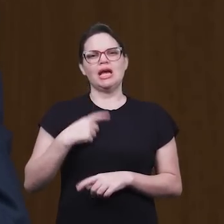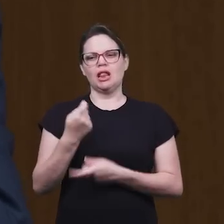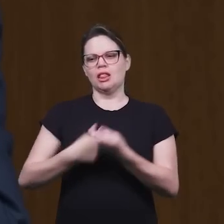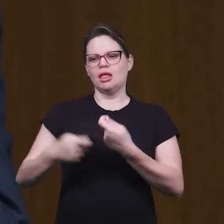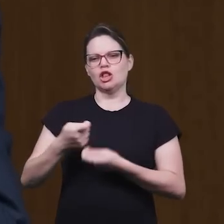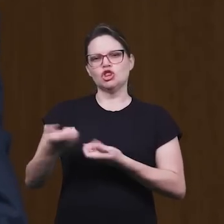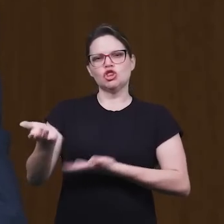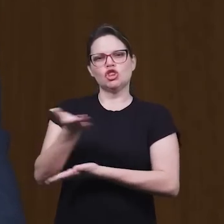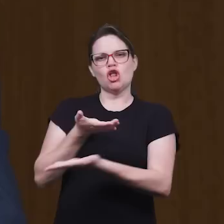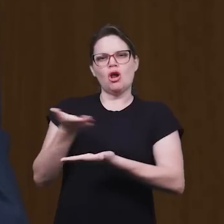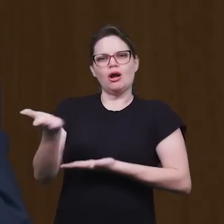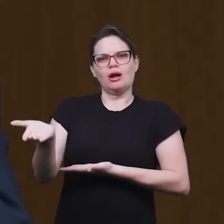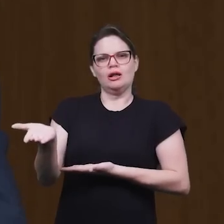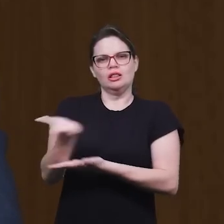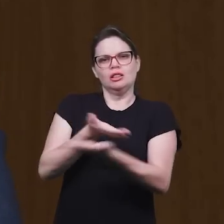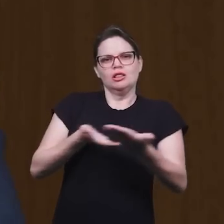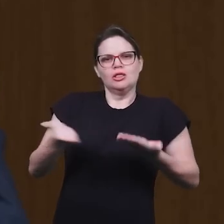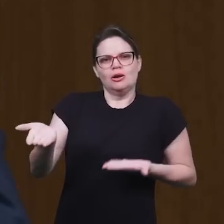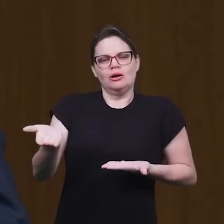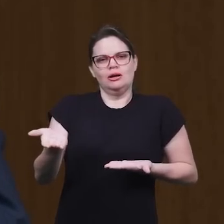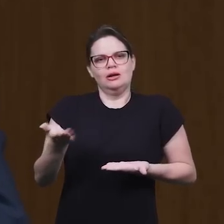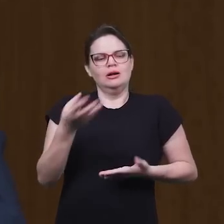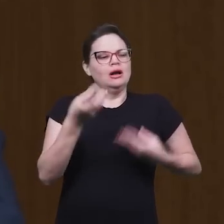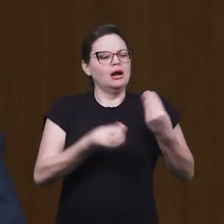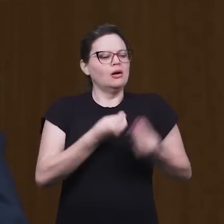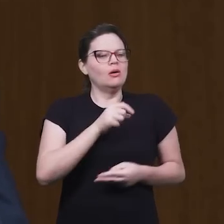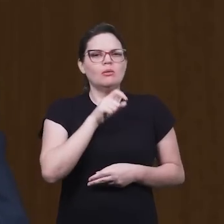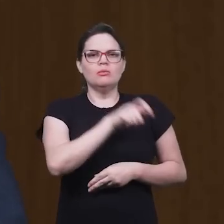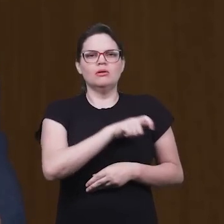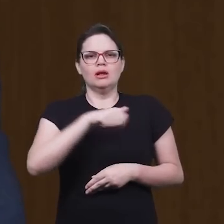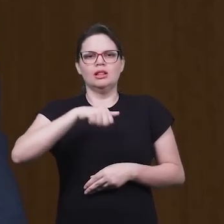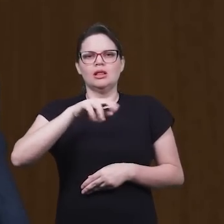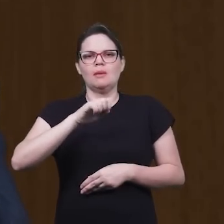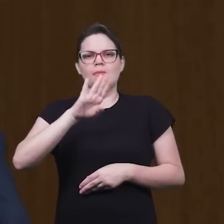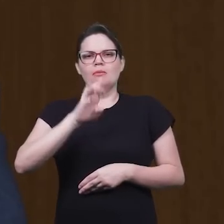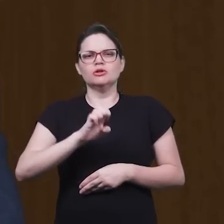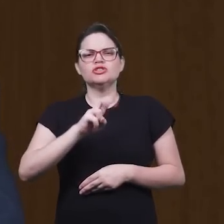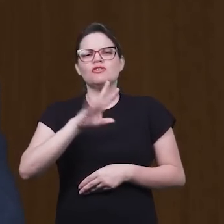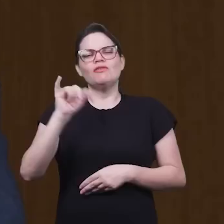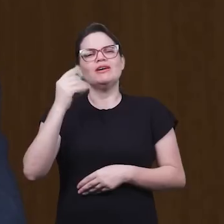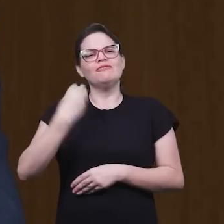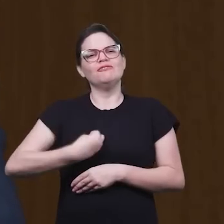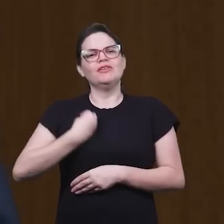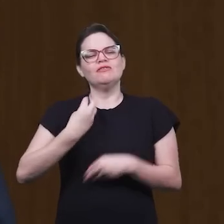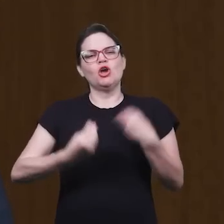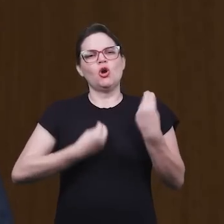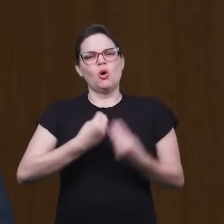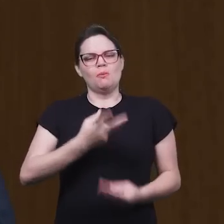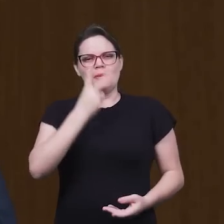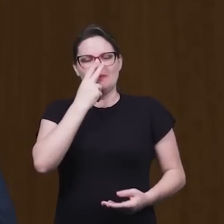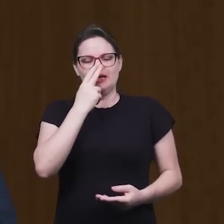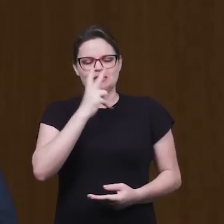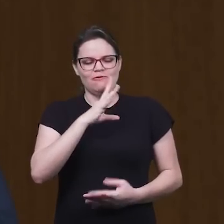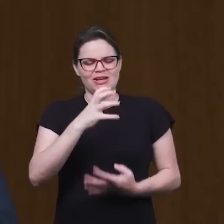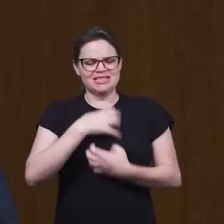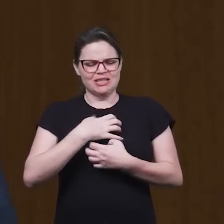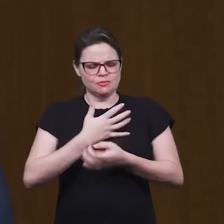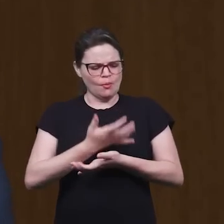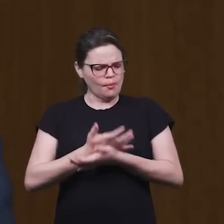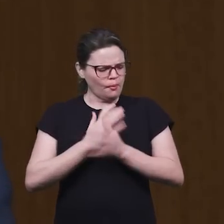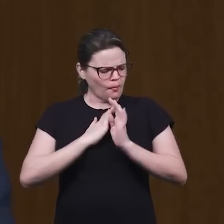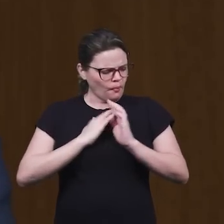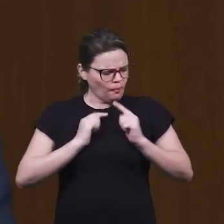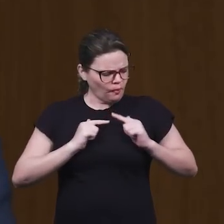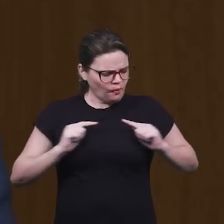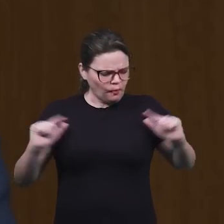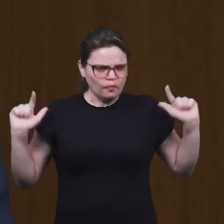é que ele ia viver sabendo que ele trocou uma herança que ele recebeu? Imagina o vazio no coração. Pastor Esse